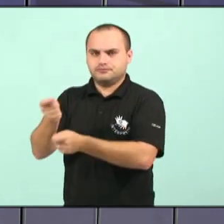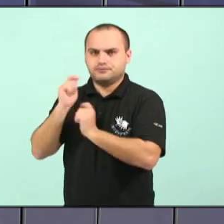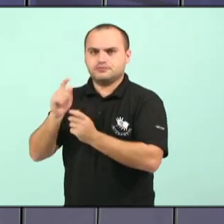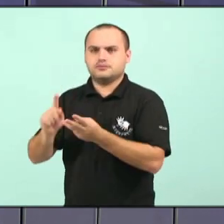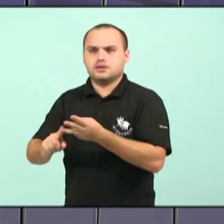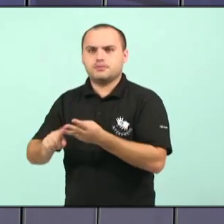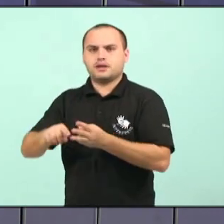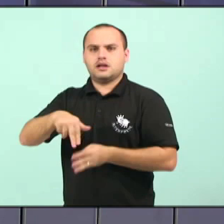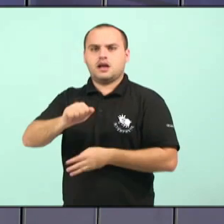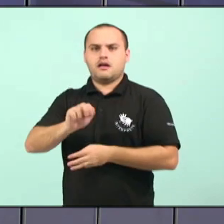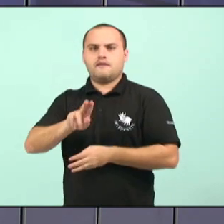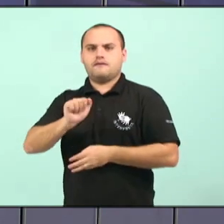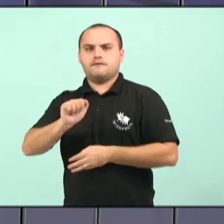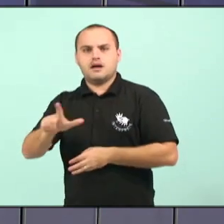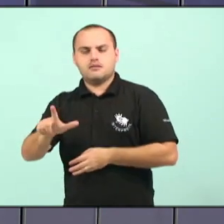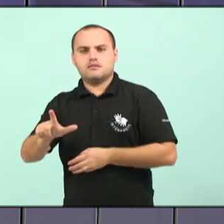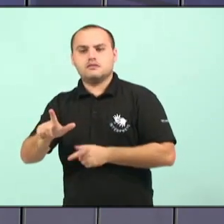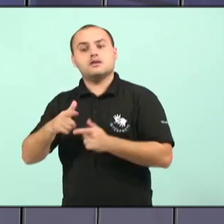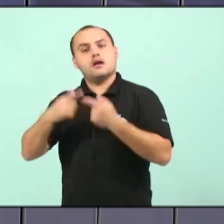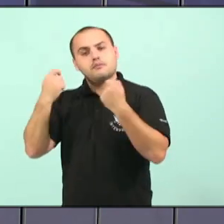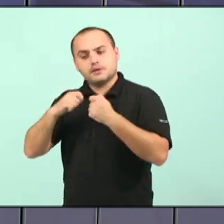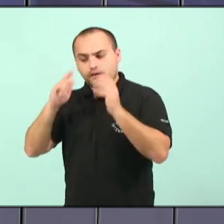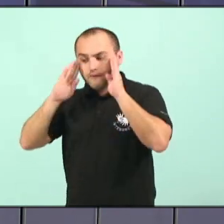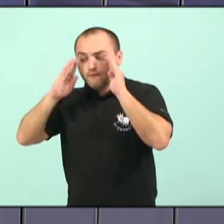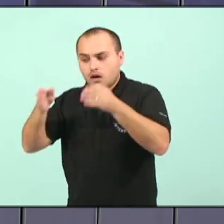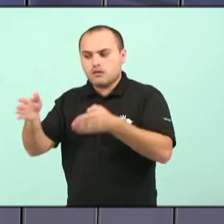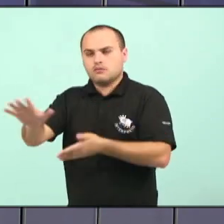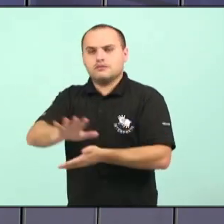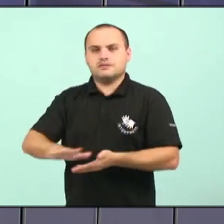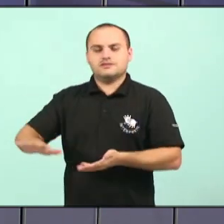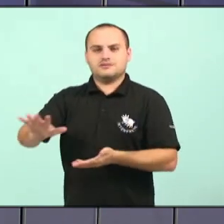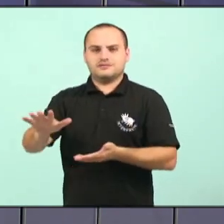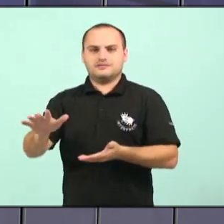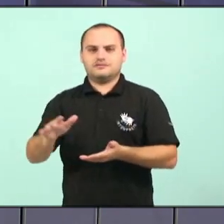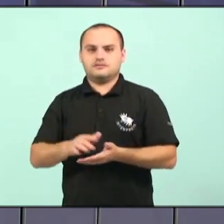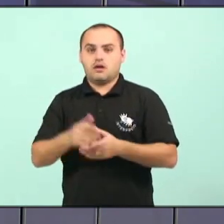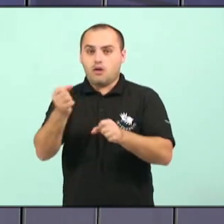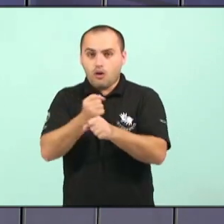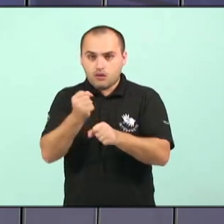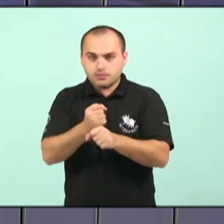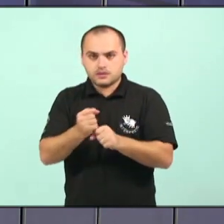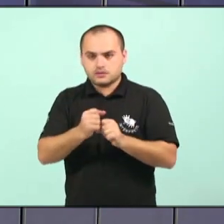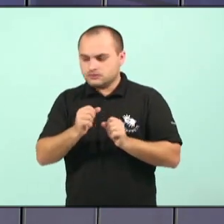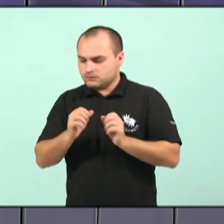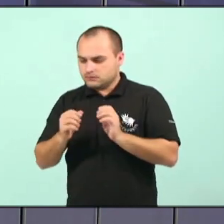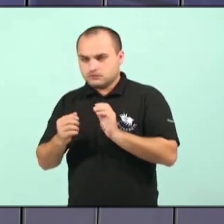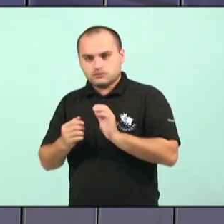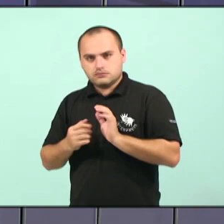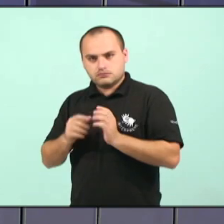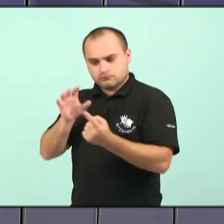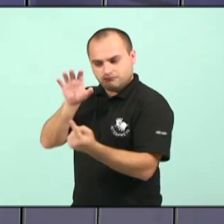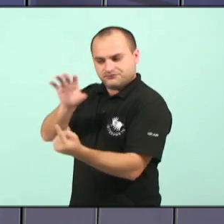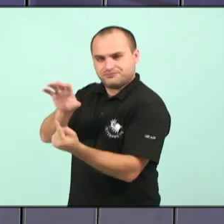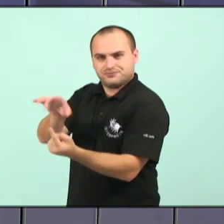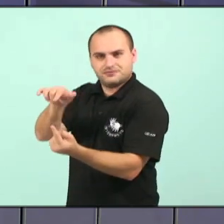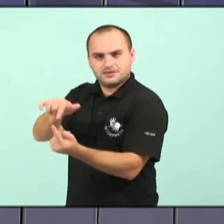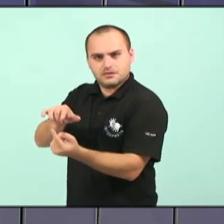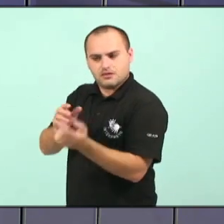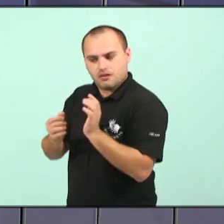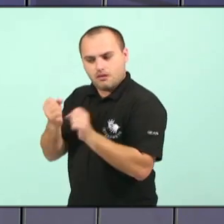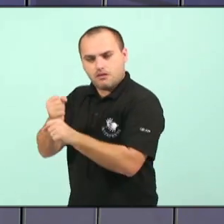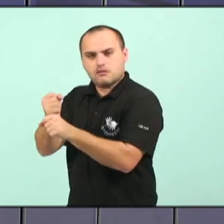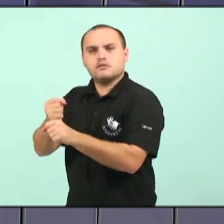indústria naval, e nós precisamos focar nessas atividades. Então, obras relacionadas a essa atividade, a atividade portuária, por exemplo, ela dá um retorno muito